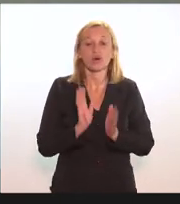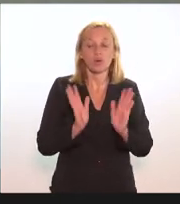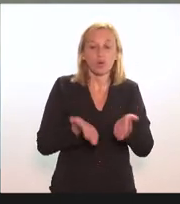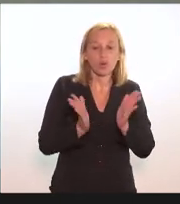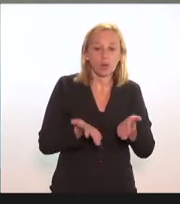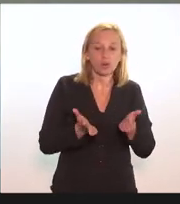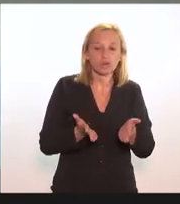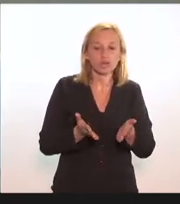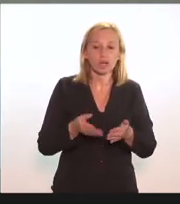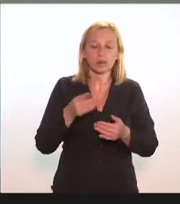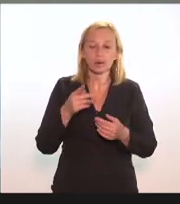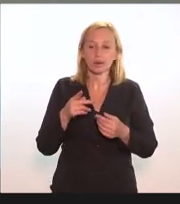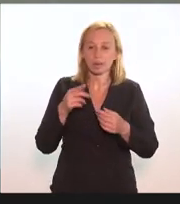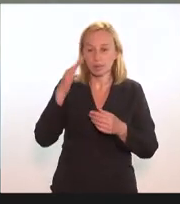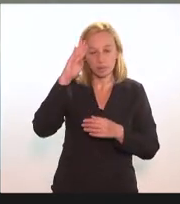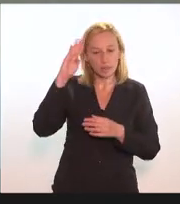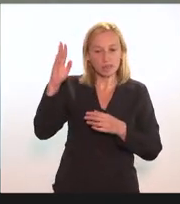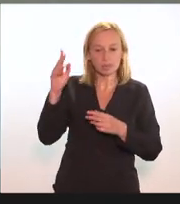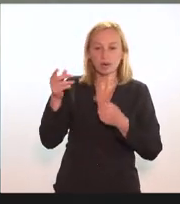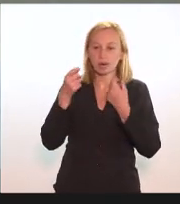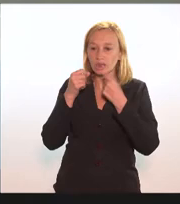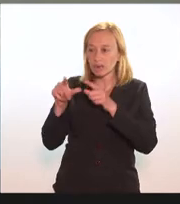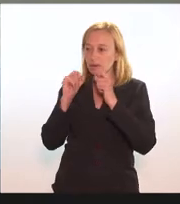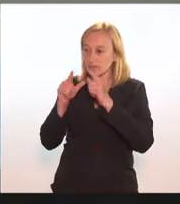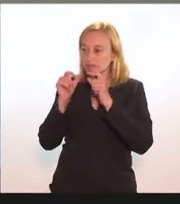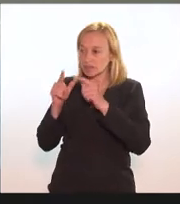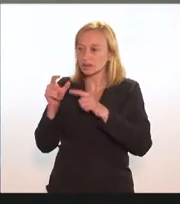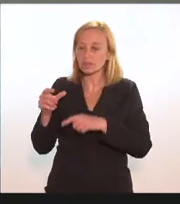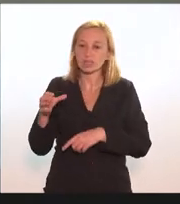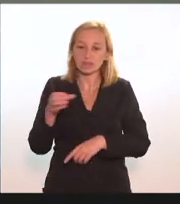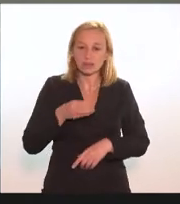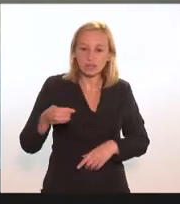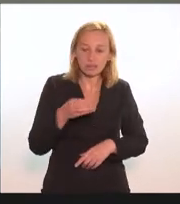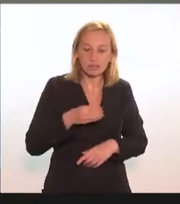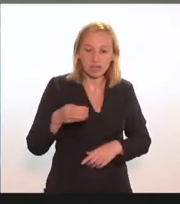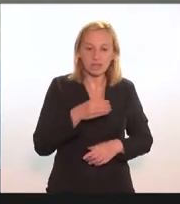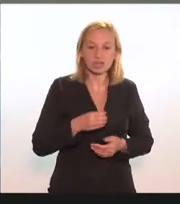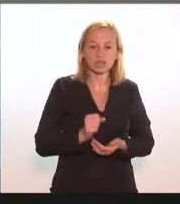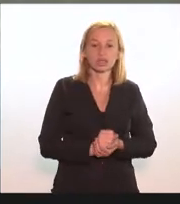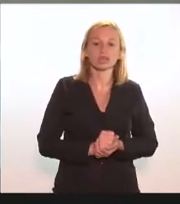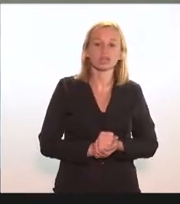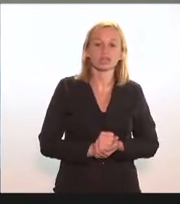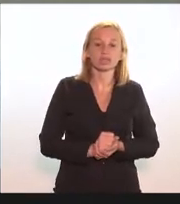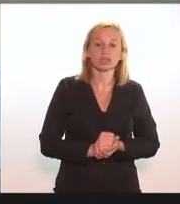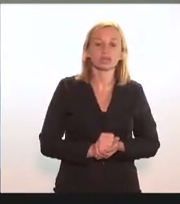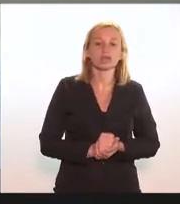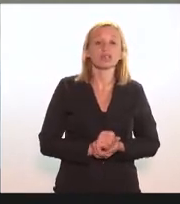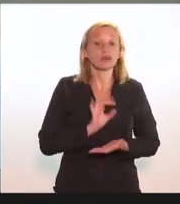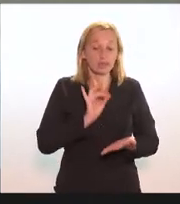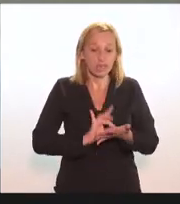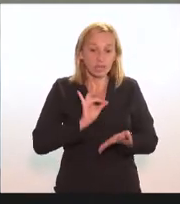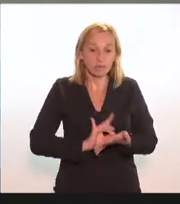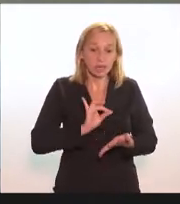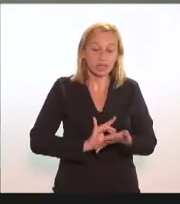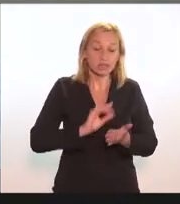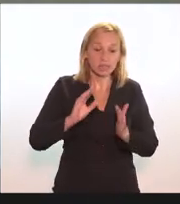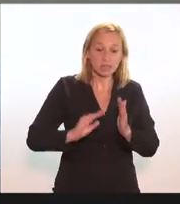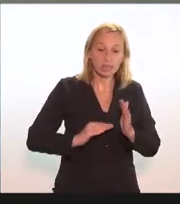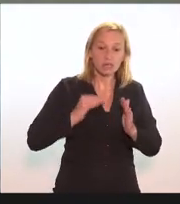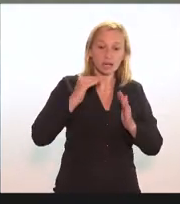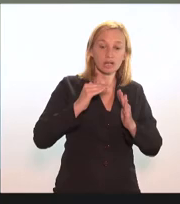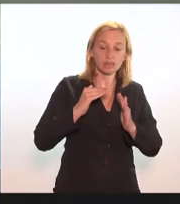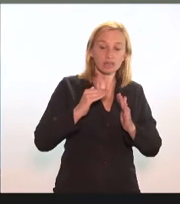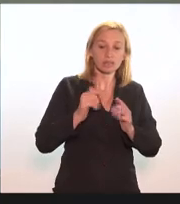a principal reclamação no que diz respeito à ST das cervejas é que a margem de valor agregado é alta. E ela realmente é alta para as